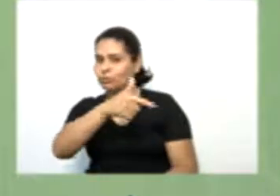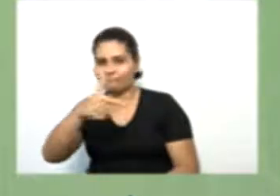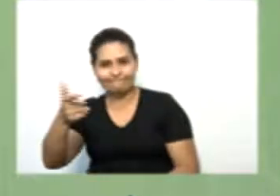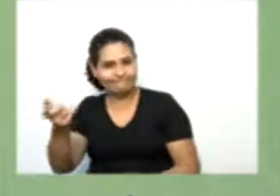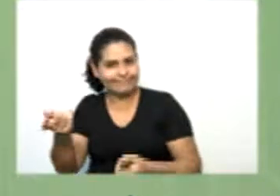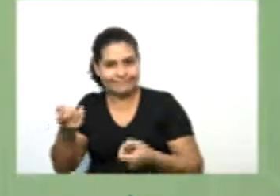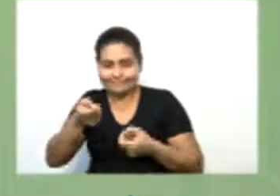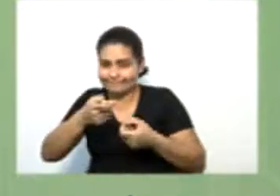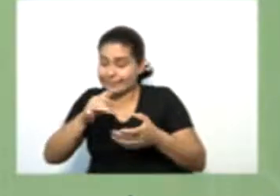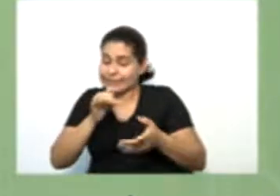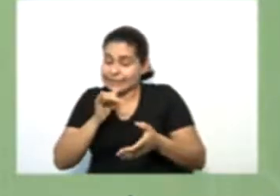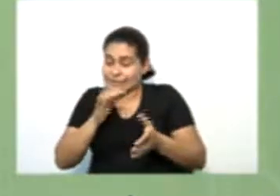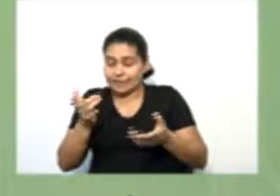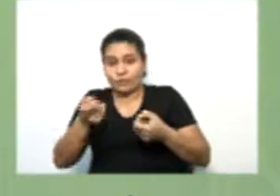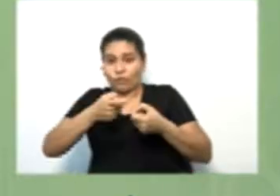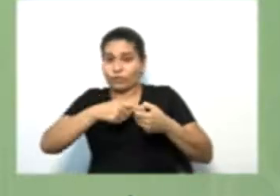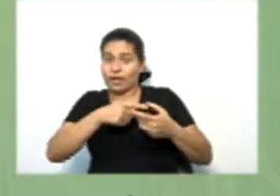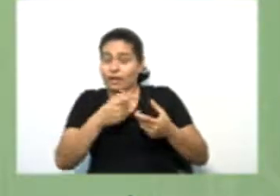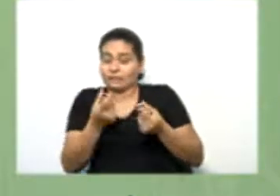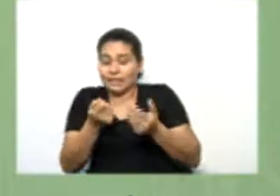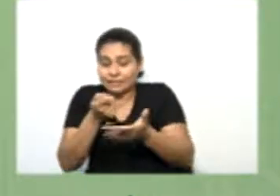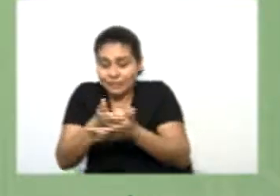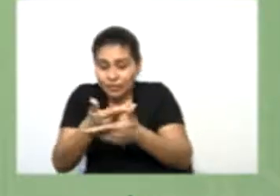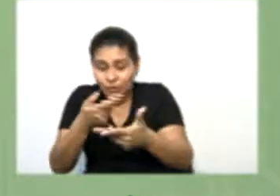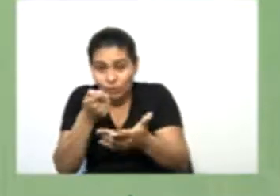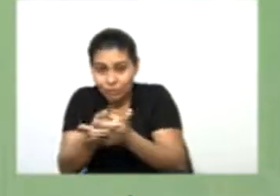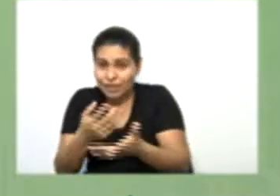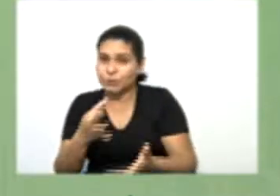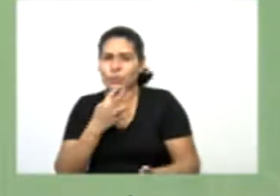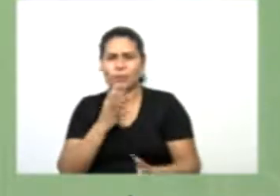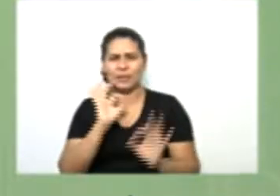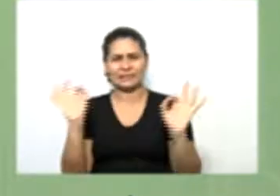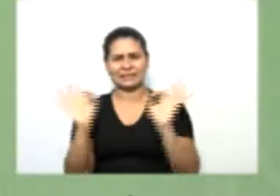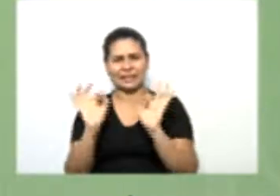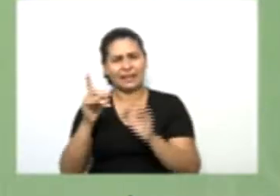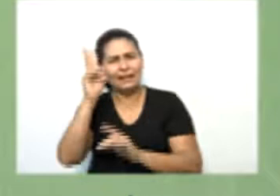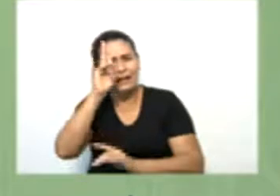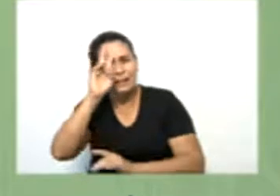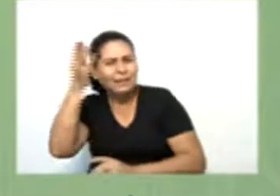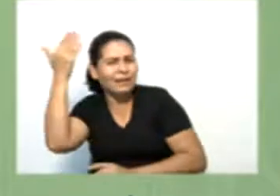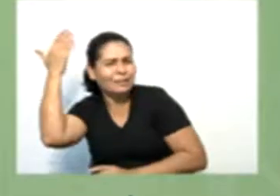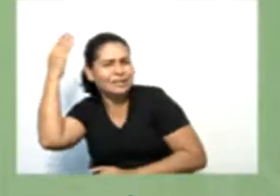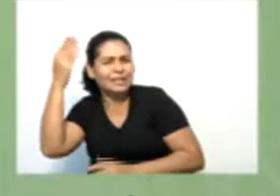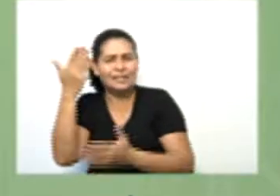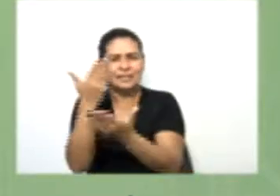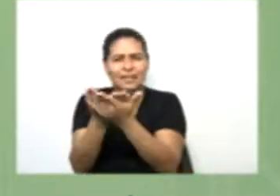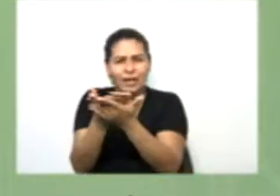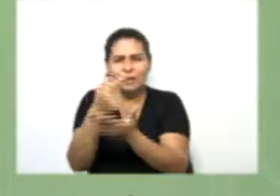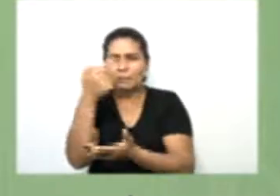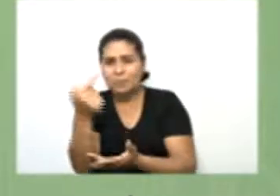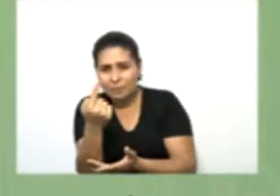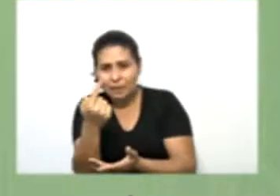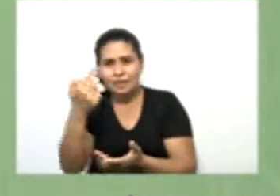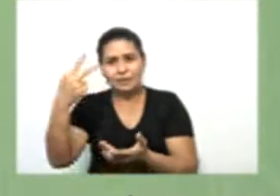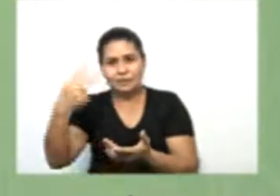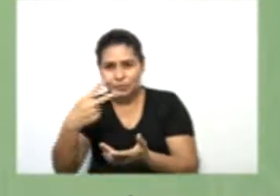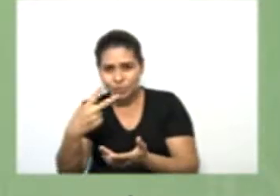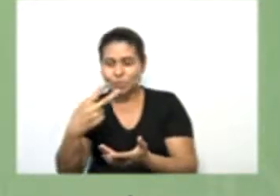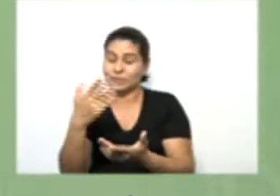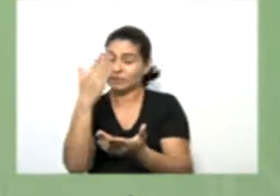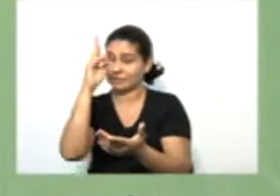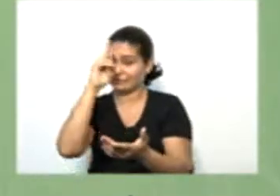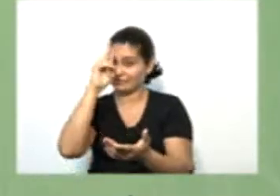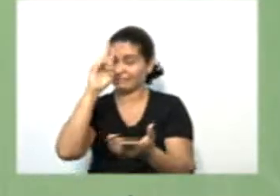gente fazer negociação sem ter conhecimento. Lembra das primeiras aulas, da segunda aula também. Por falar na segunda aula, olha